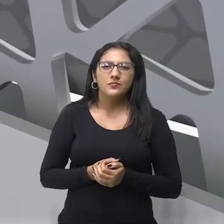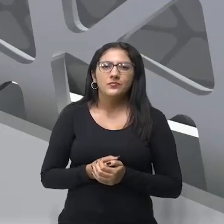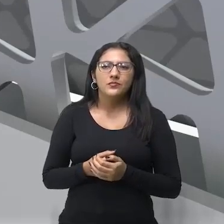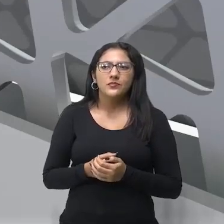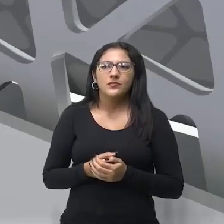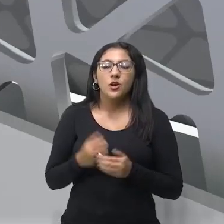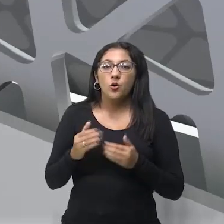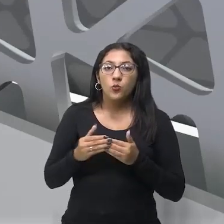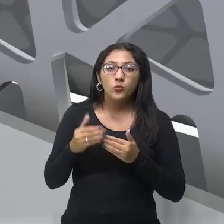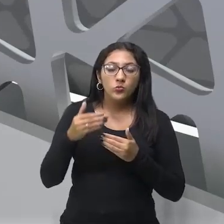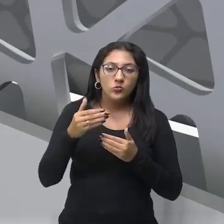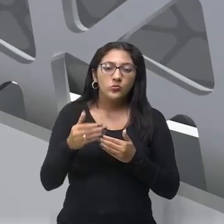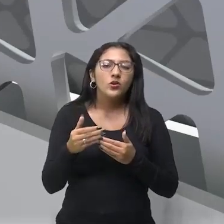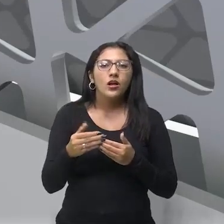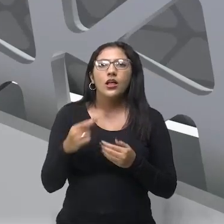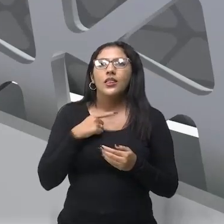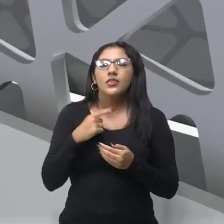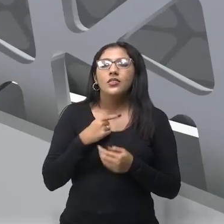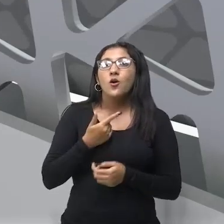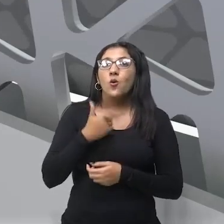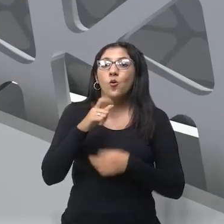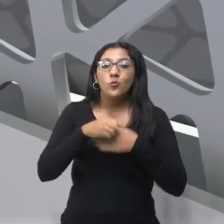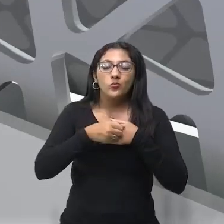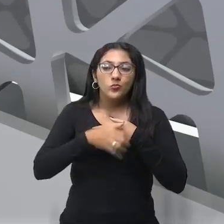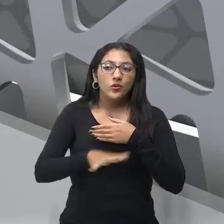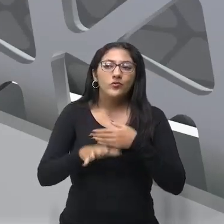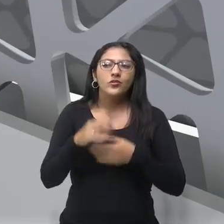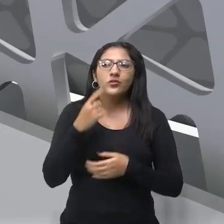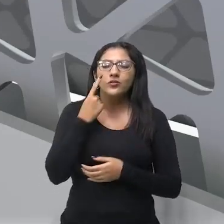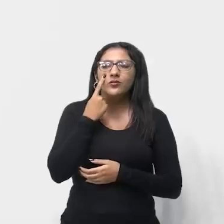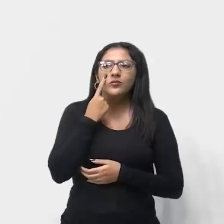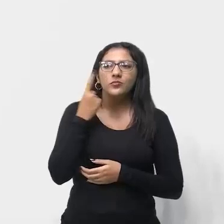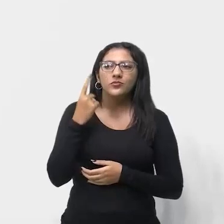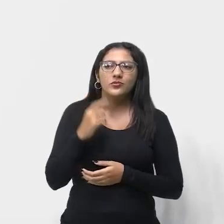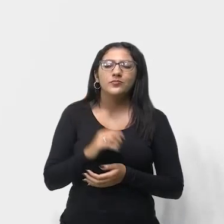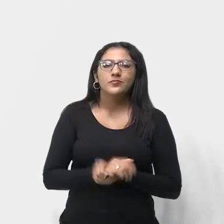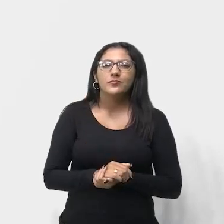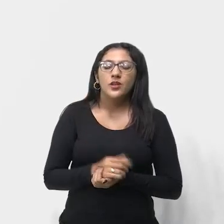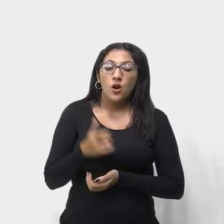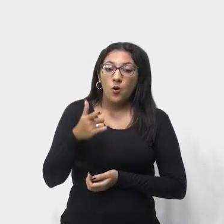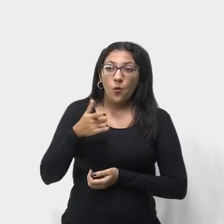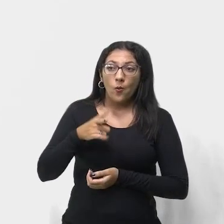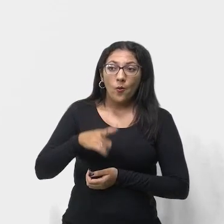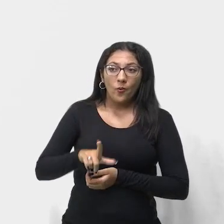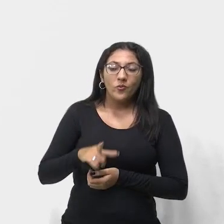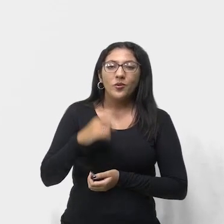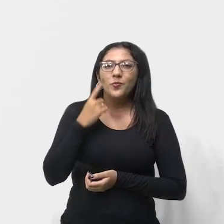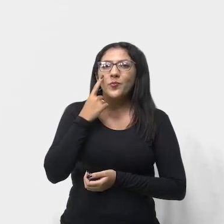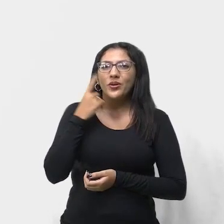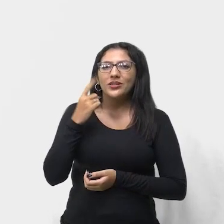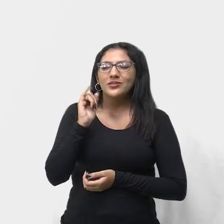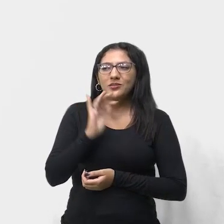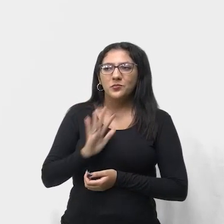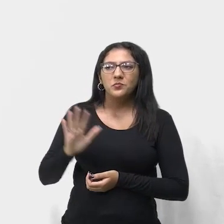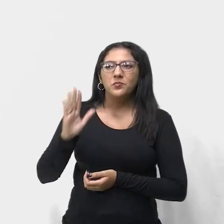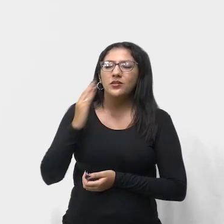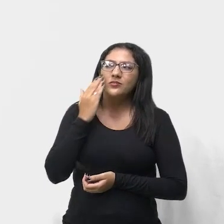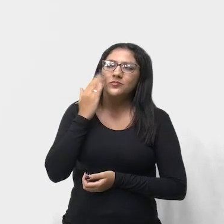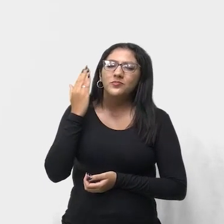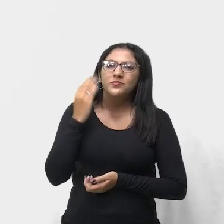pessoal? Para a gente finalizar essa aula, temos mais uma figura. Então vamos a ela. E, novamente, eu começo